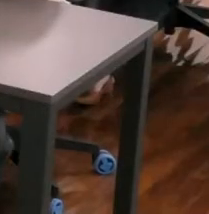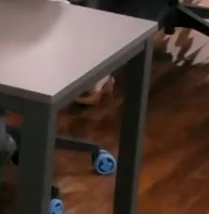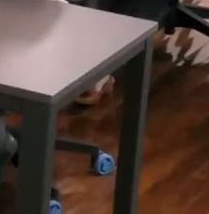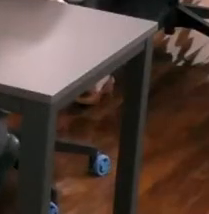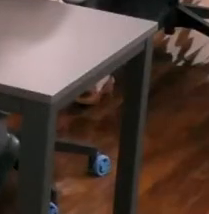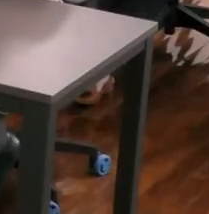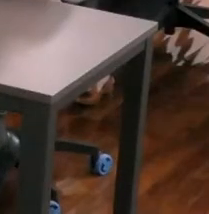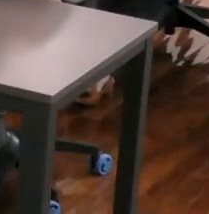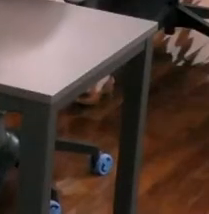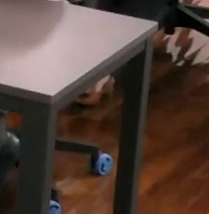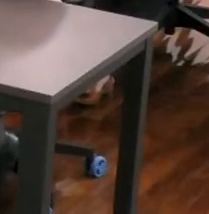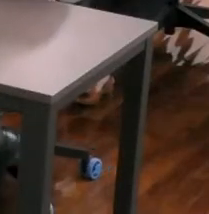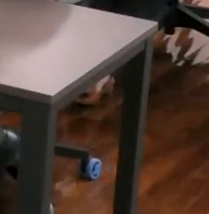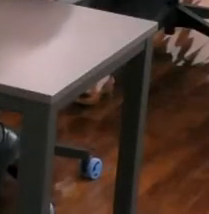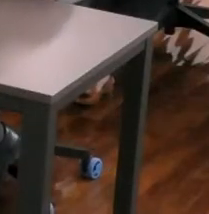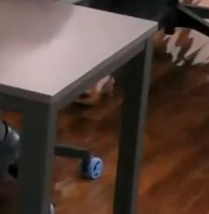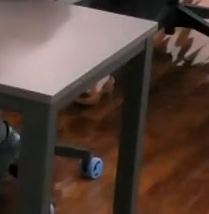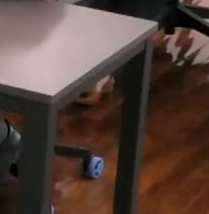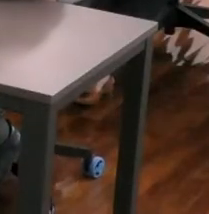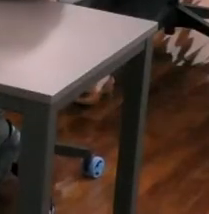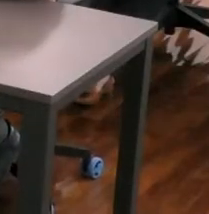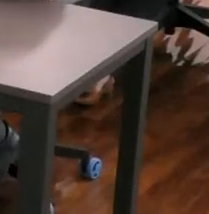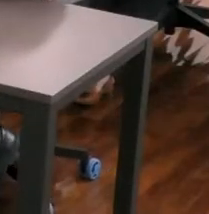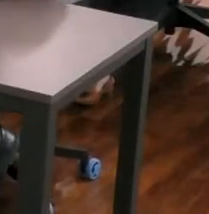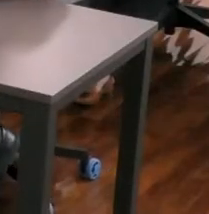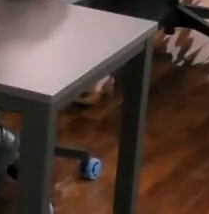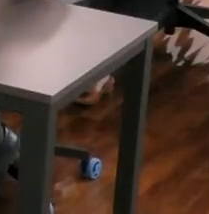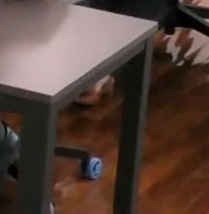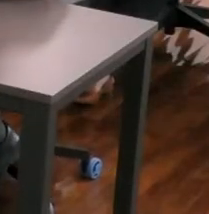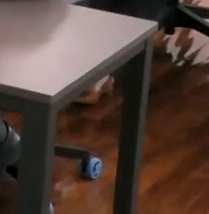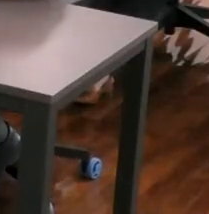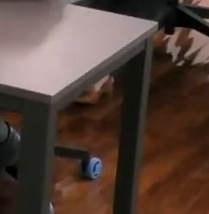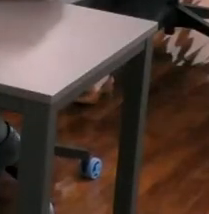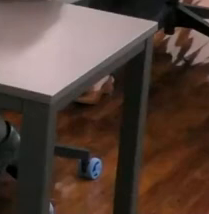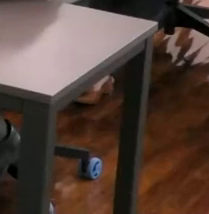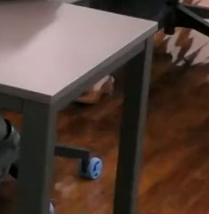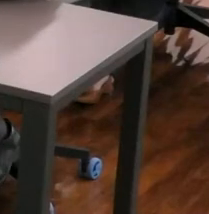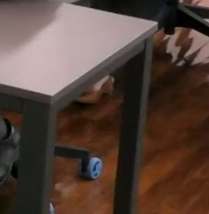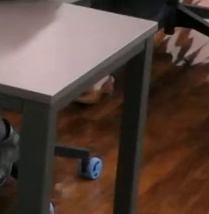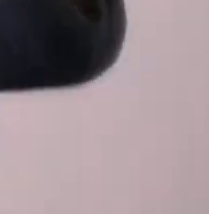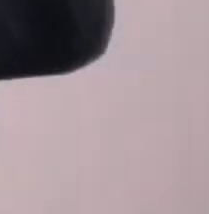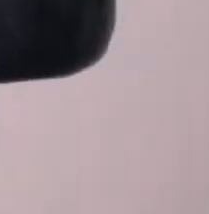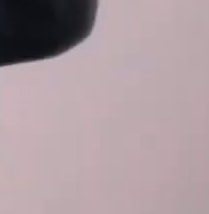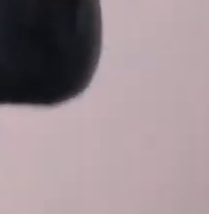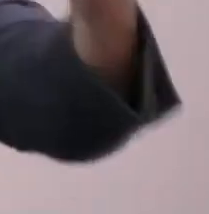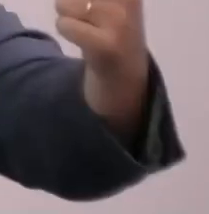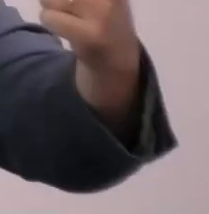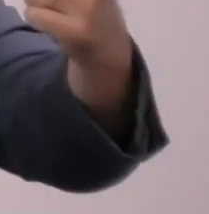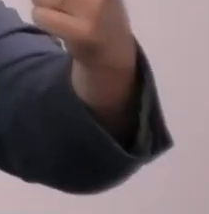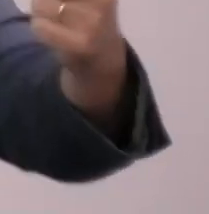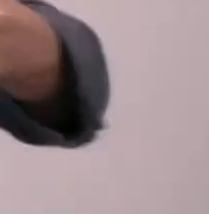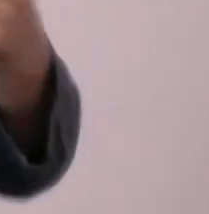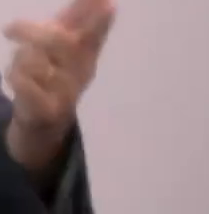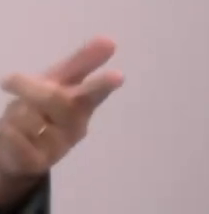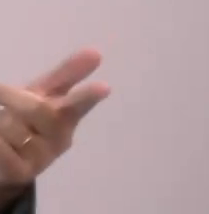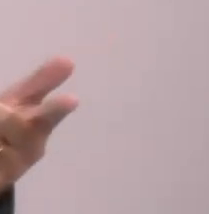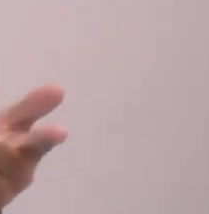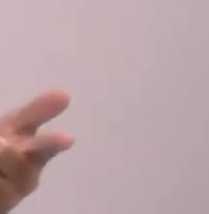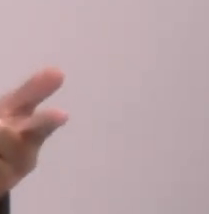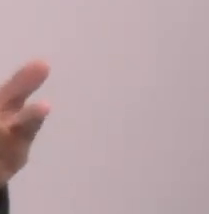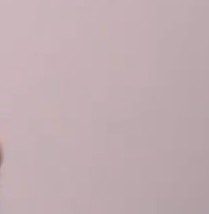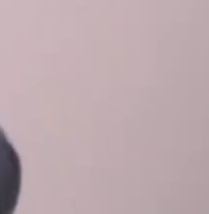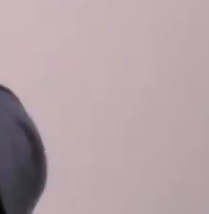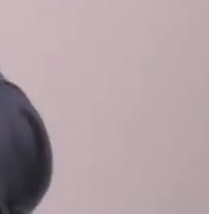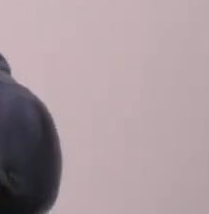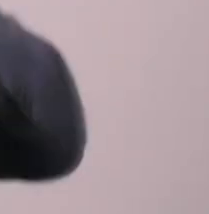quatro governadores, foram quatro ciclos de governo, mas nesse período foram seis ou sete governadores, porque aqui no Rio de